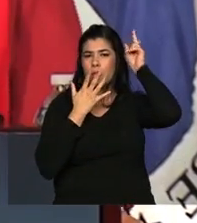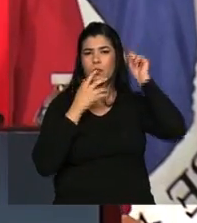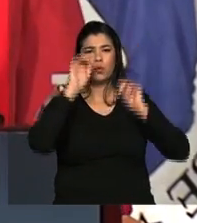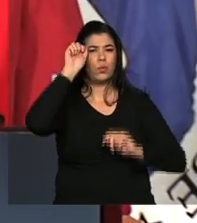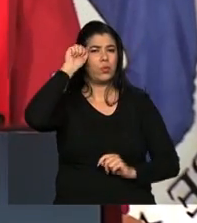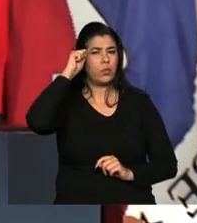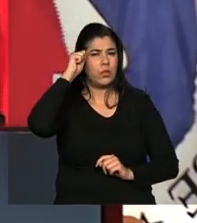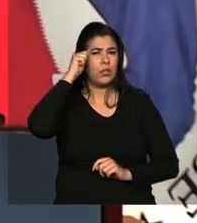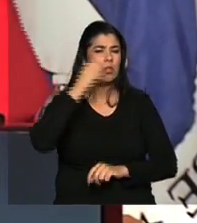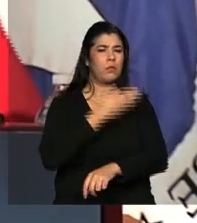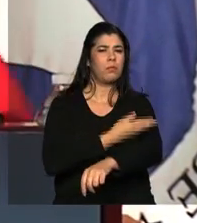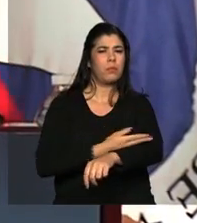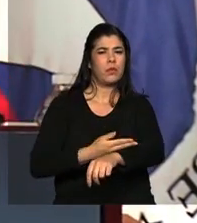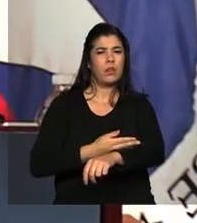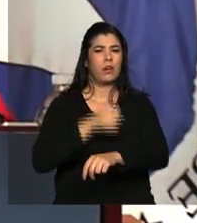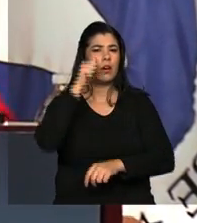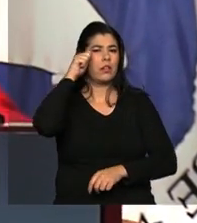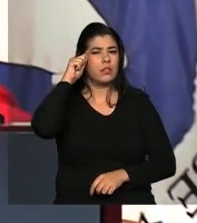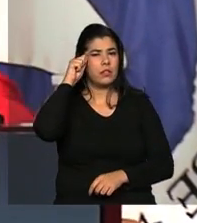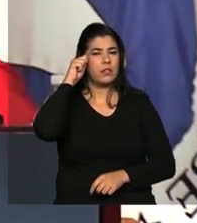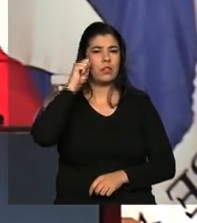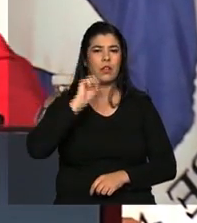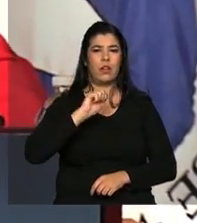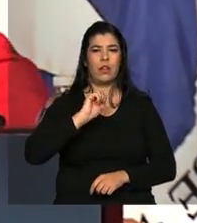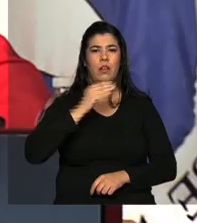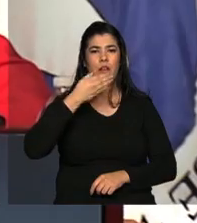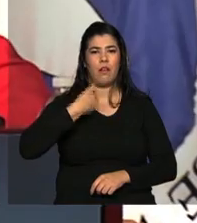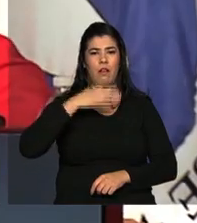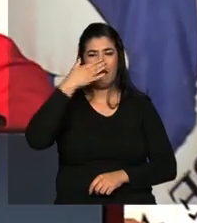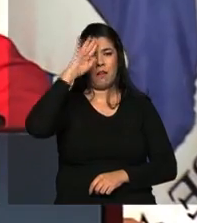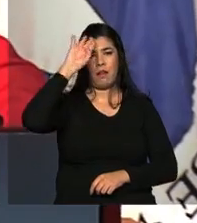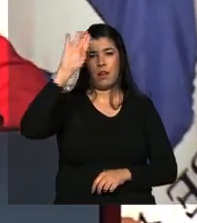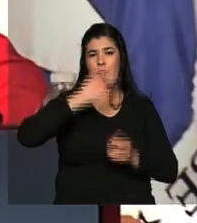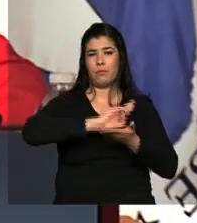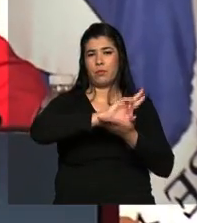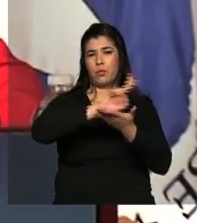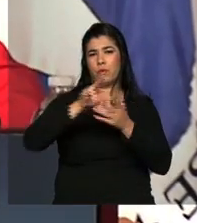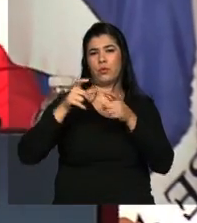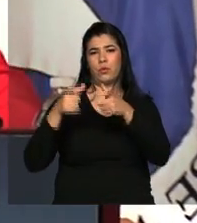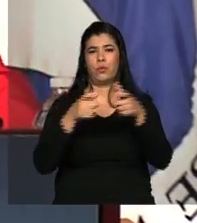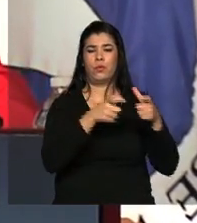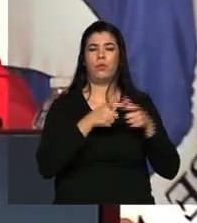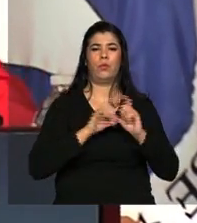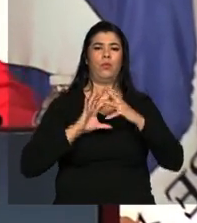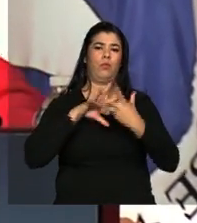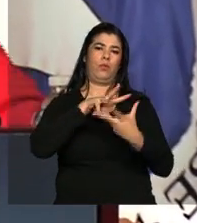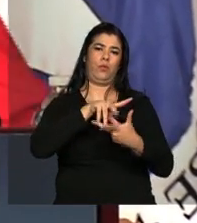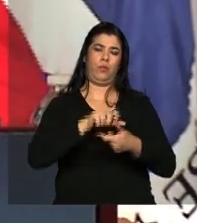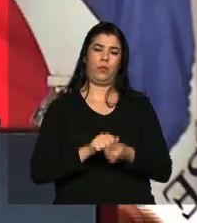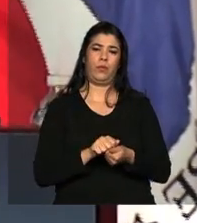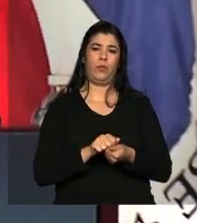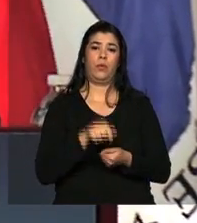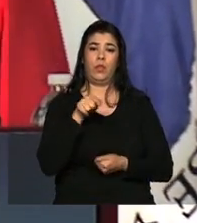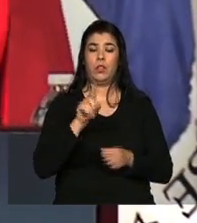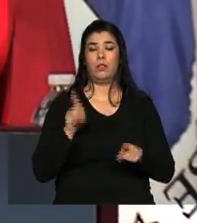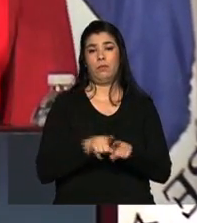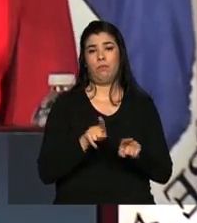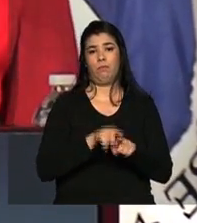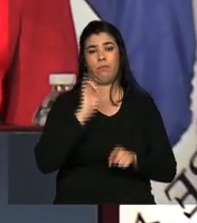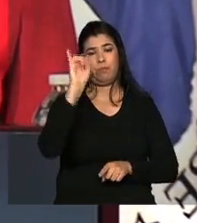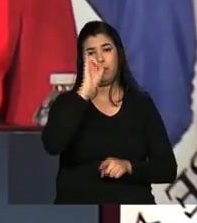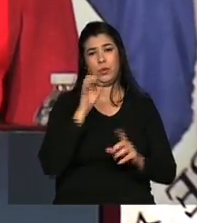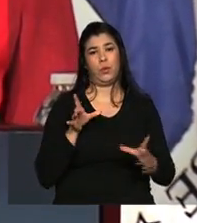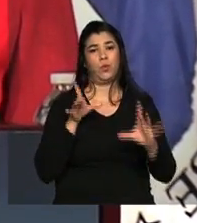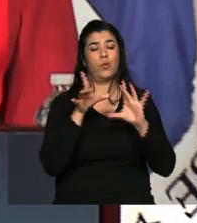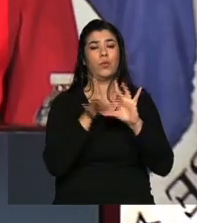negras, enfim, asiáticas, árabes, de todas as partes do mundo. Isso também se